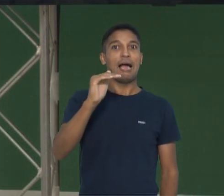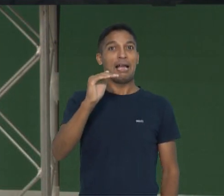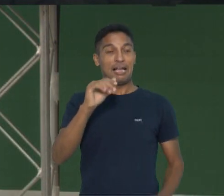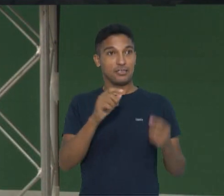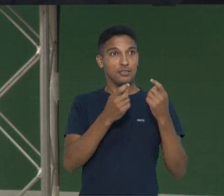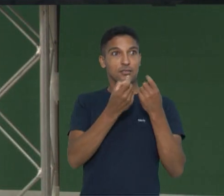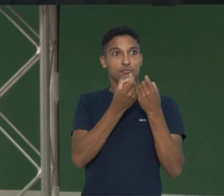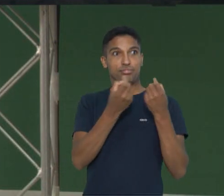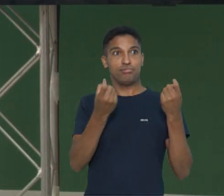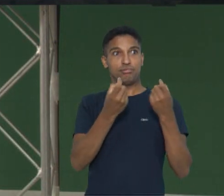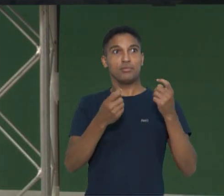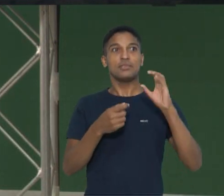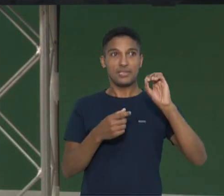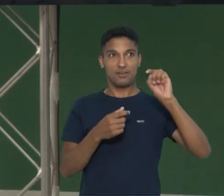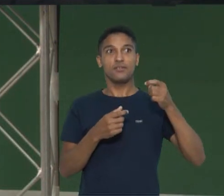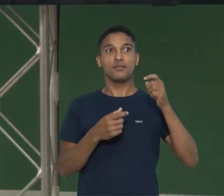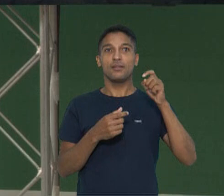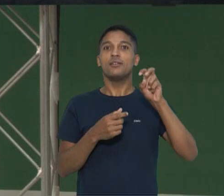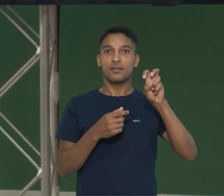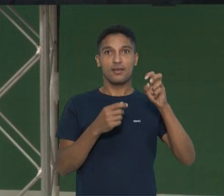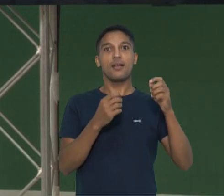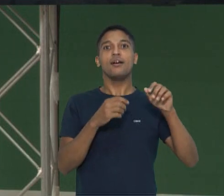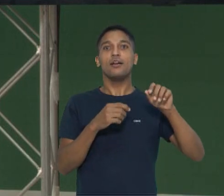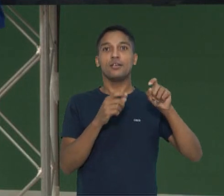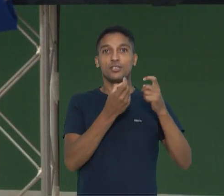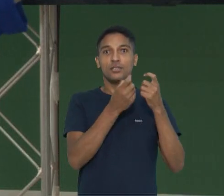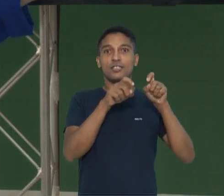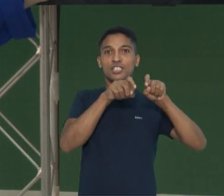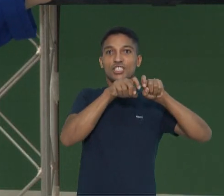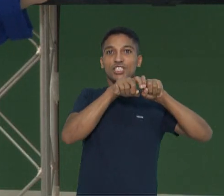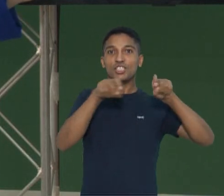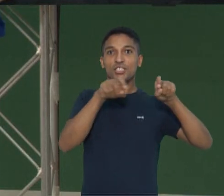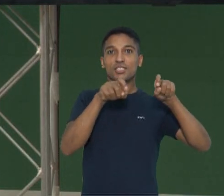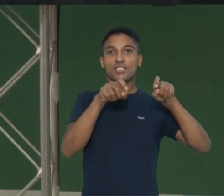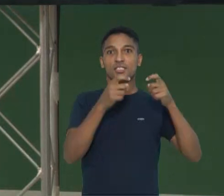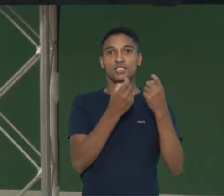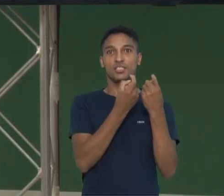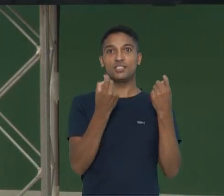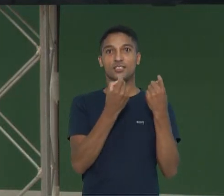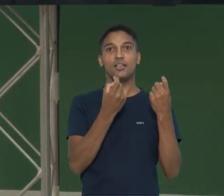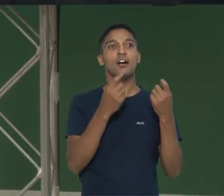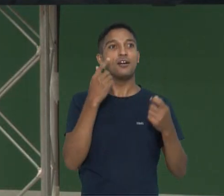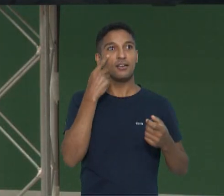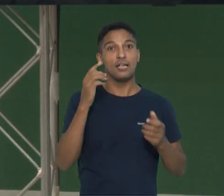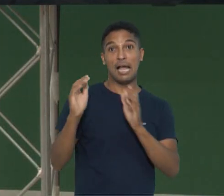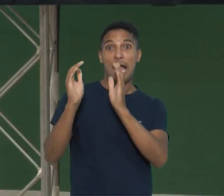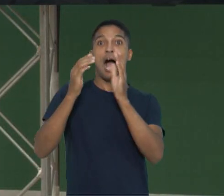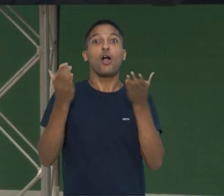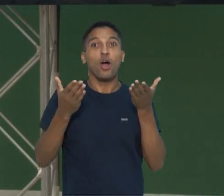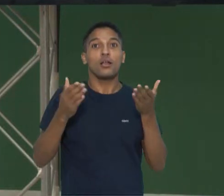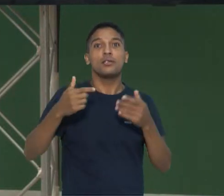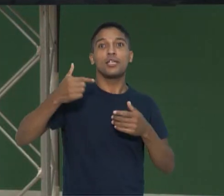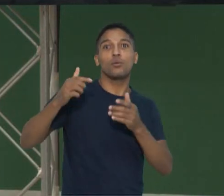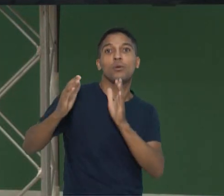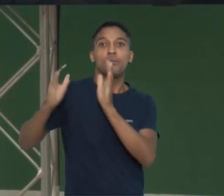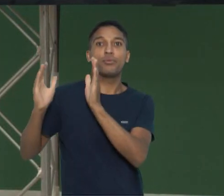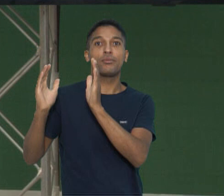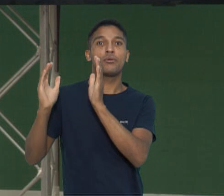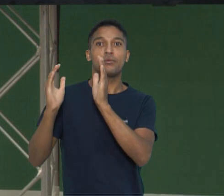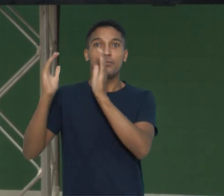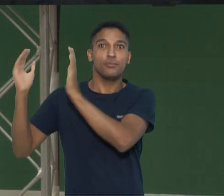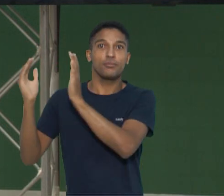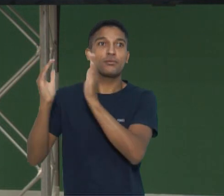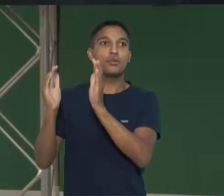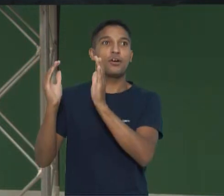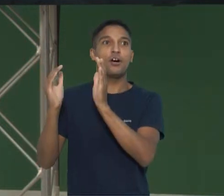y. Segundo par de focos também estão sobre o eixo y. Então aqui eles estão localizados